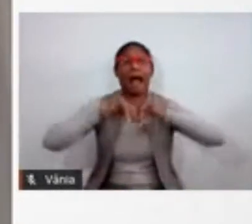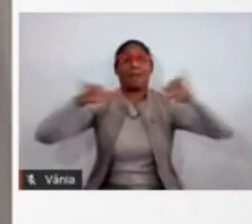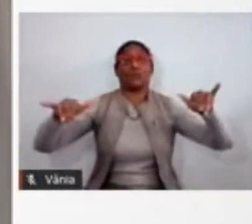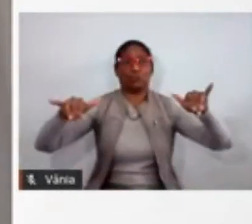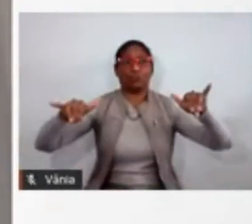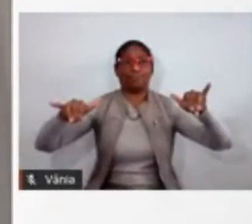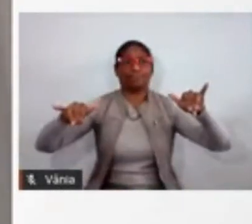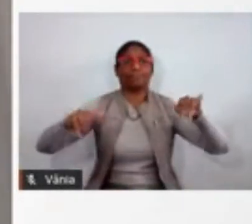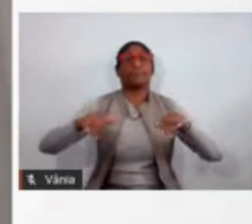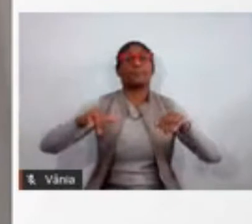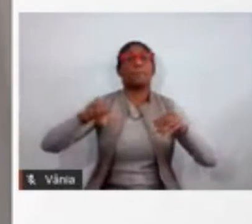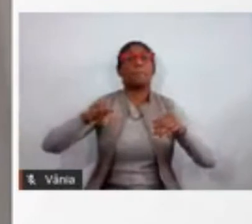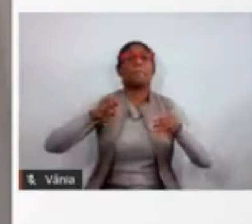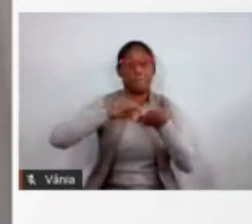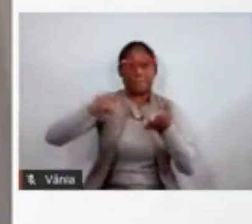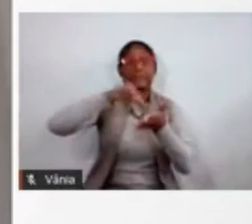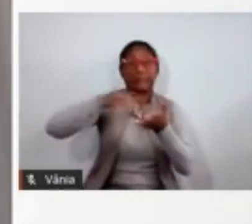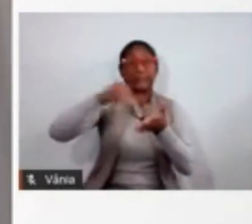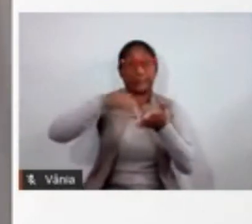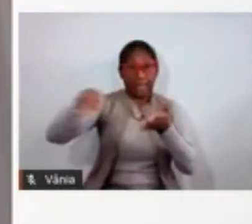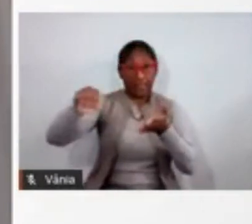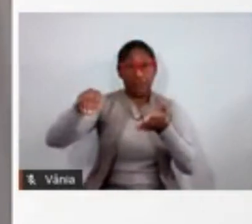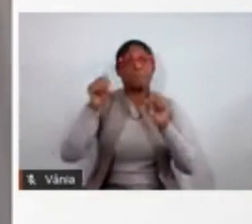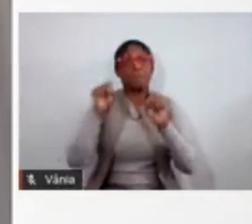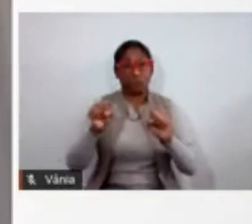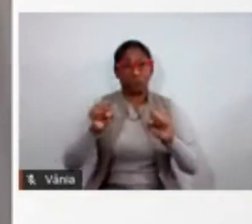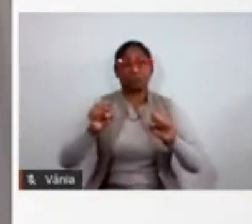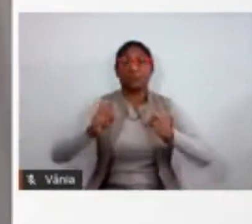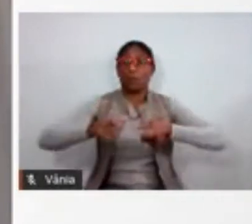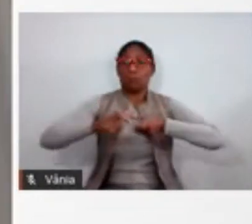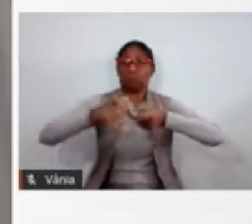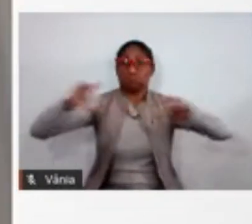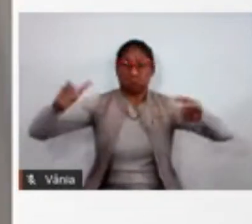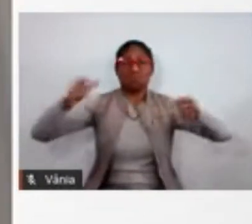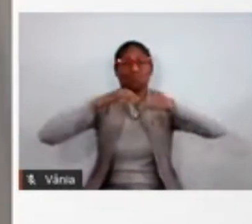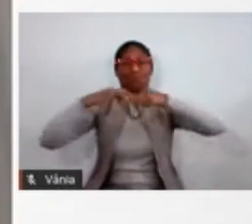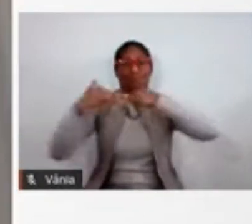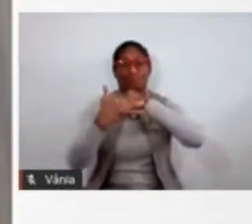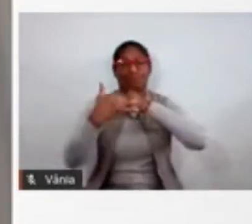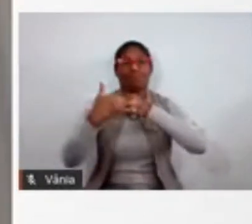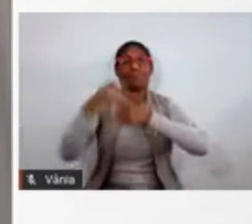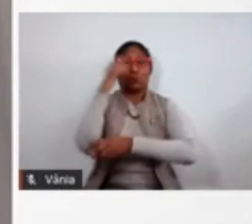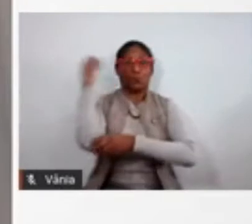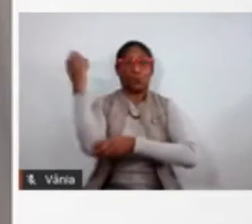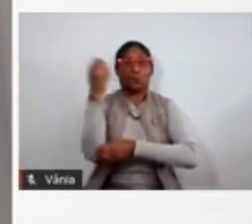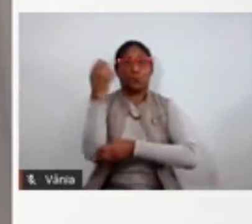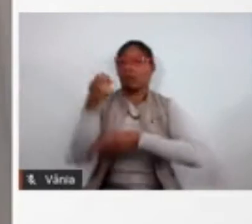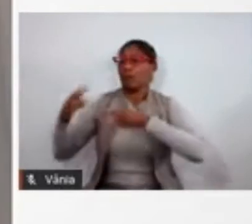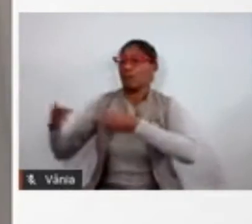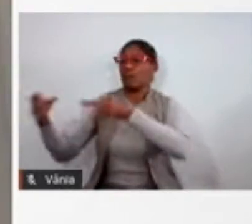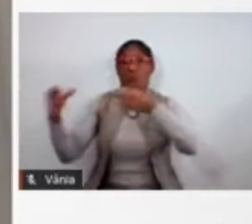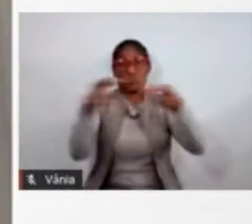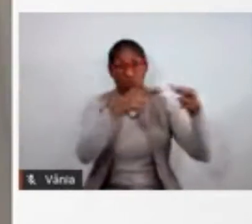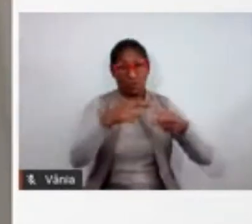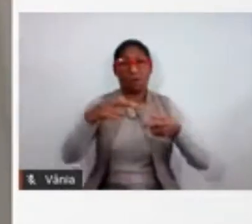através de SMS, com mensagens a respeito do avanço do Covid-19 no estado do Rio Grande do Sul, nas diversas regiões